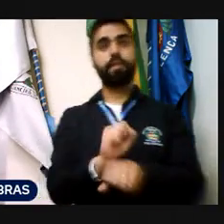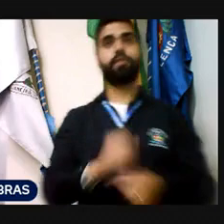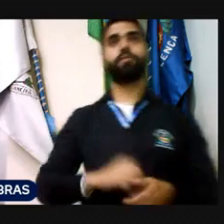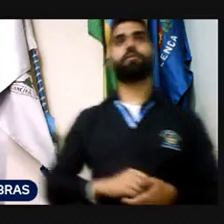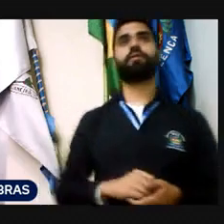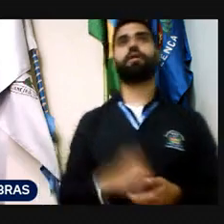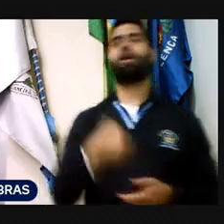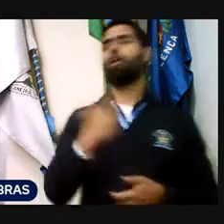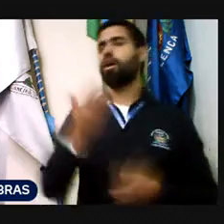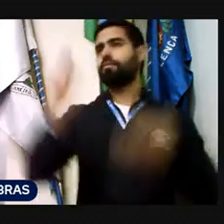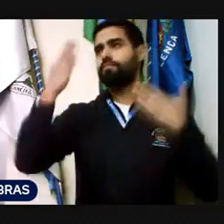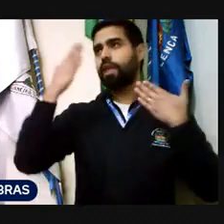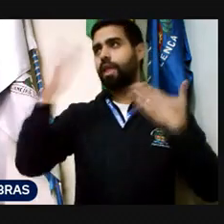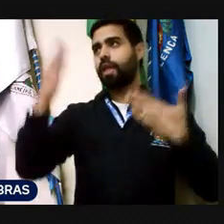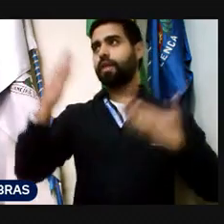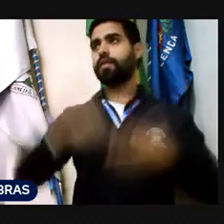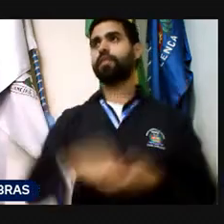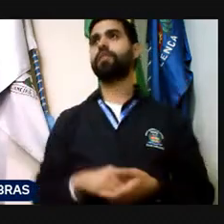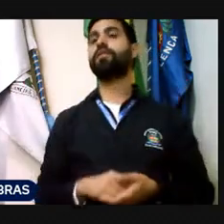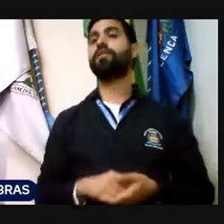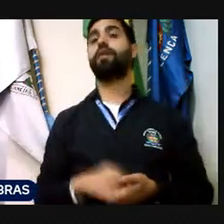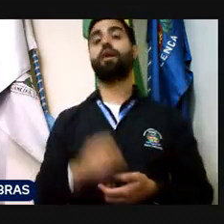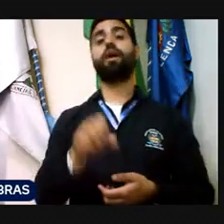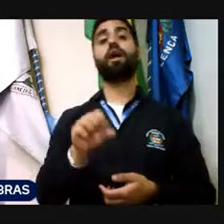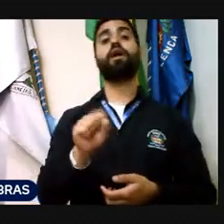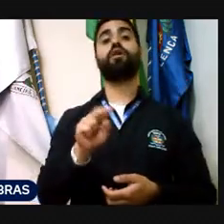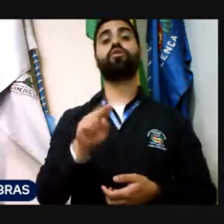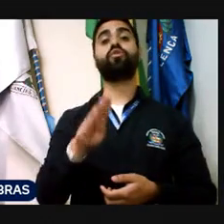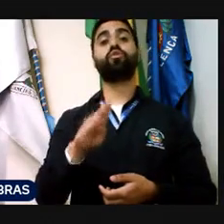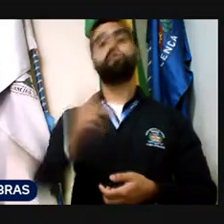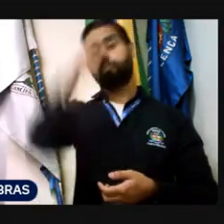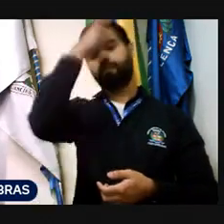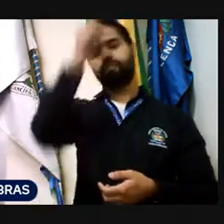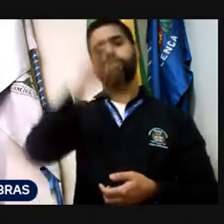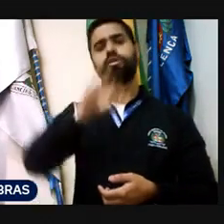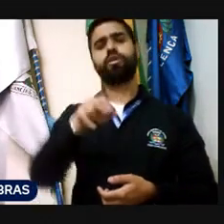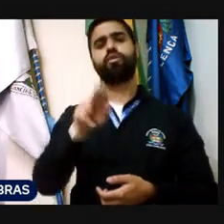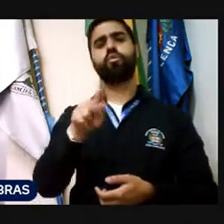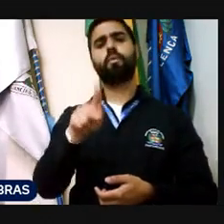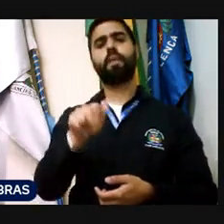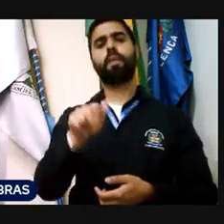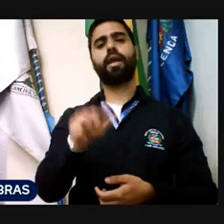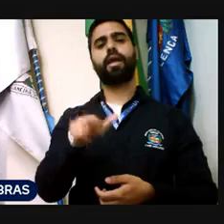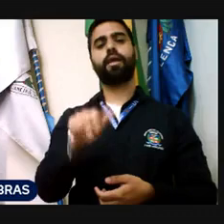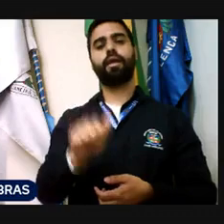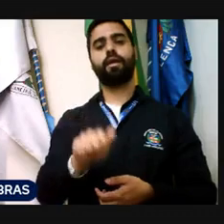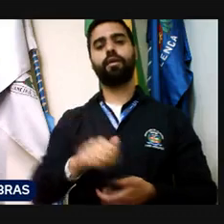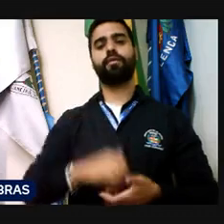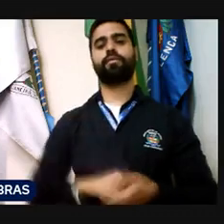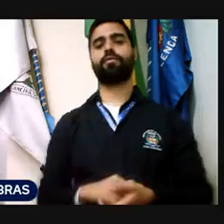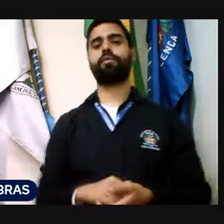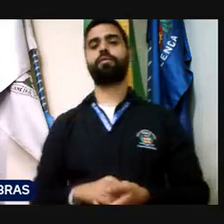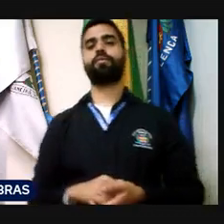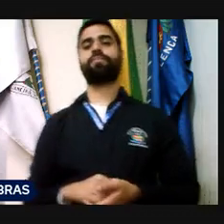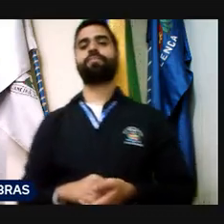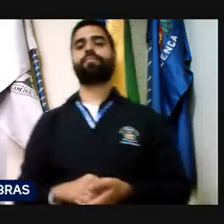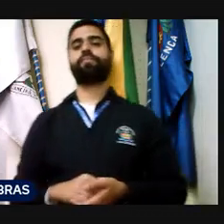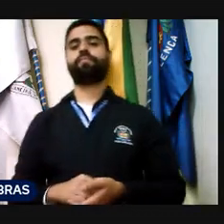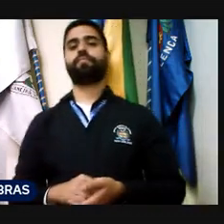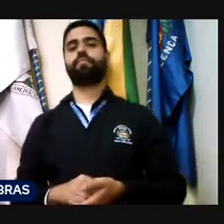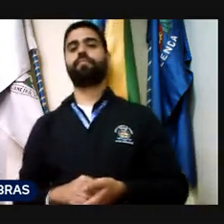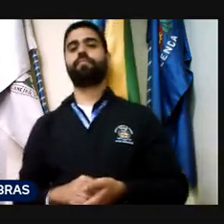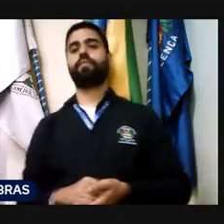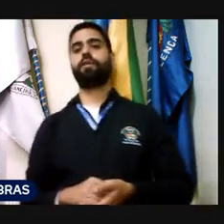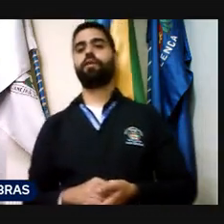Quero agradecer aí a subprefeitura, o subprefeito de Paranã, aos funcionários da subprefeitura, que pegaram